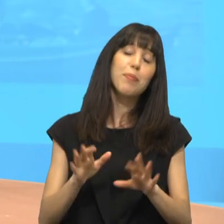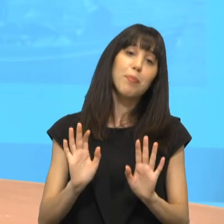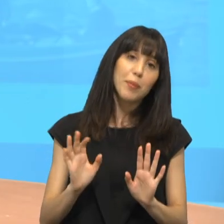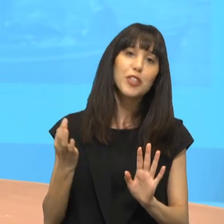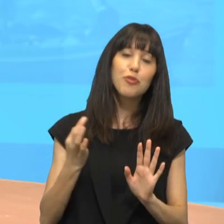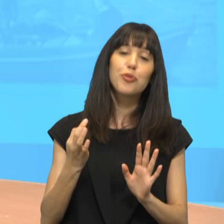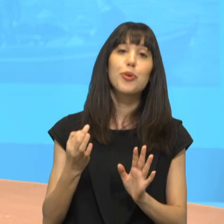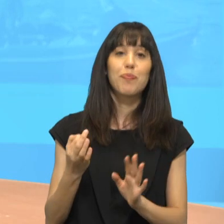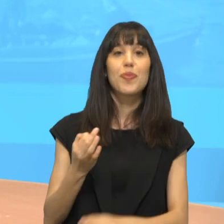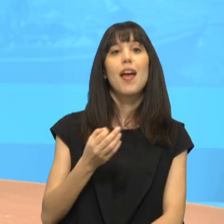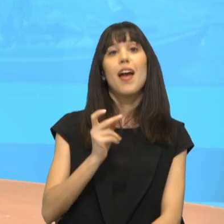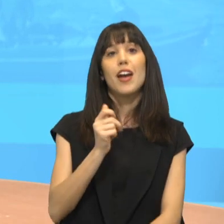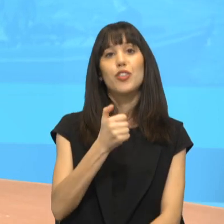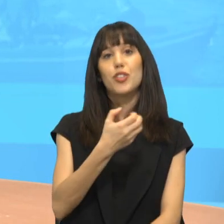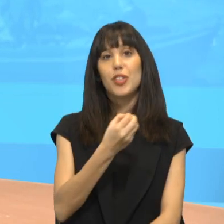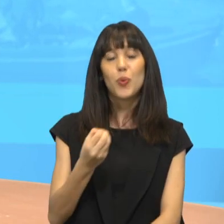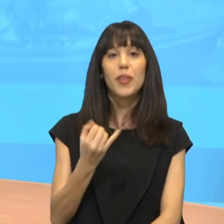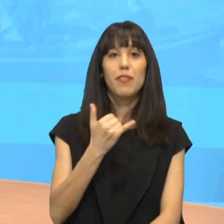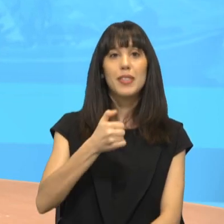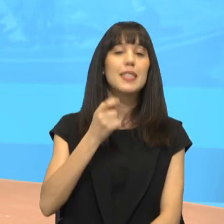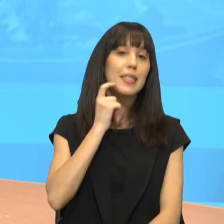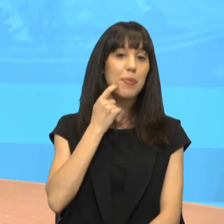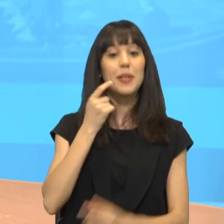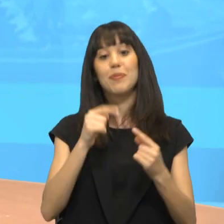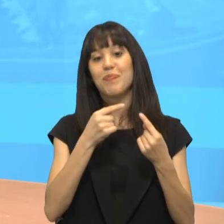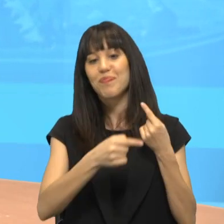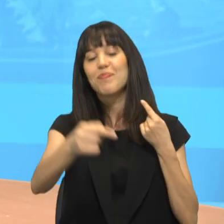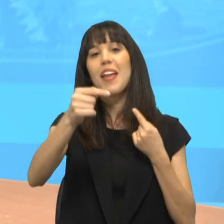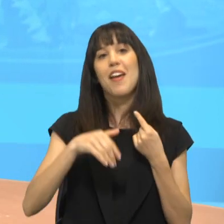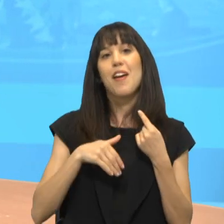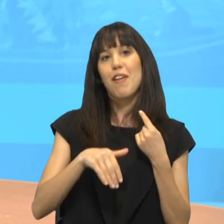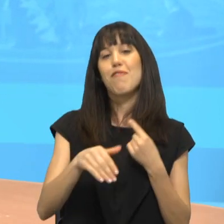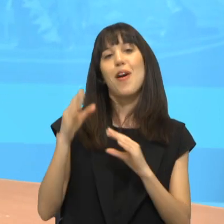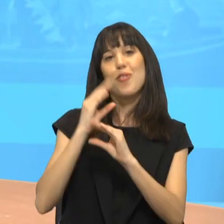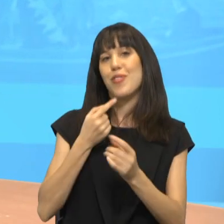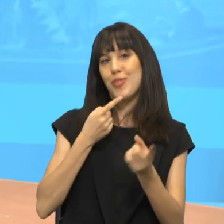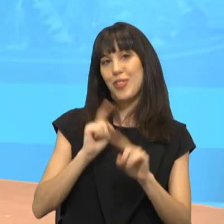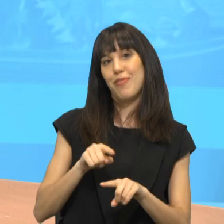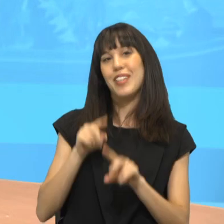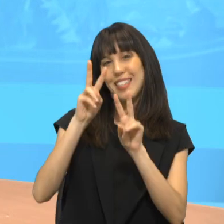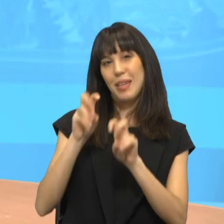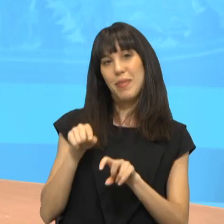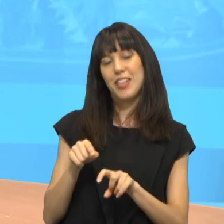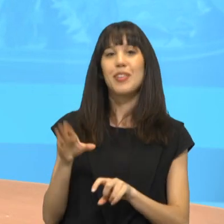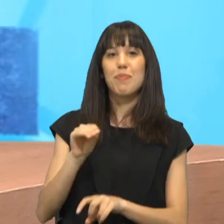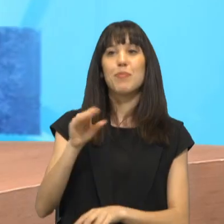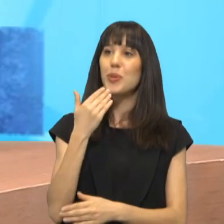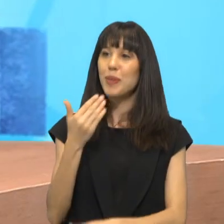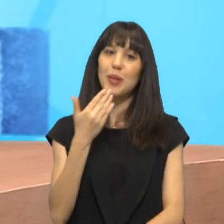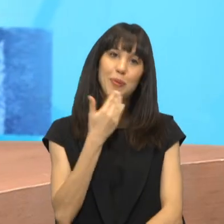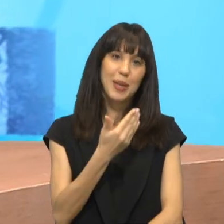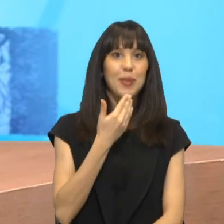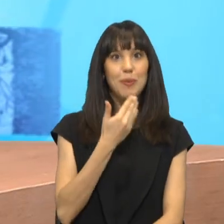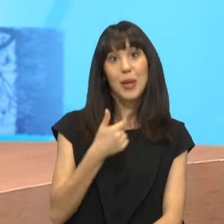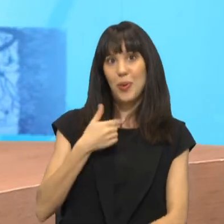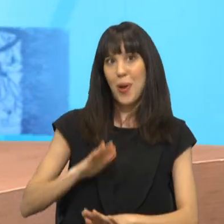nesta celebração dos 50 anos do 25 de Abril teremos a oportunidade, sem dúvida, de voltarmos a conversar sobre estes e muitos outros temas. Muito obrigado.